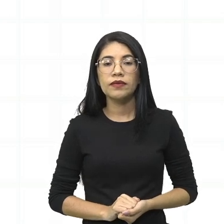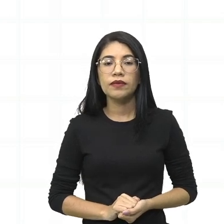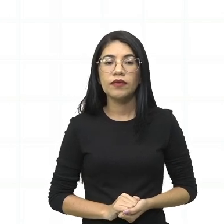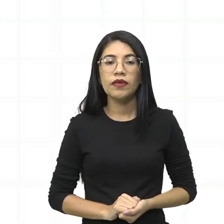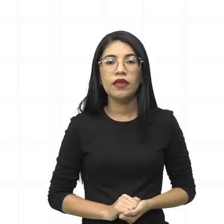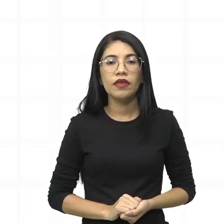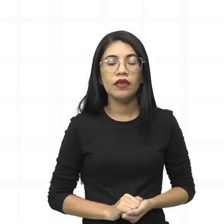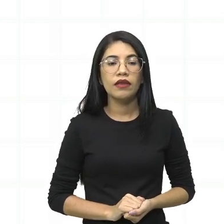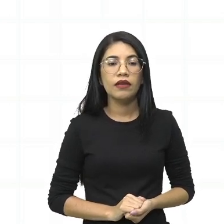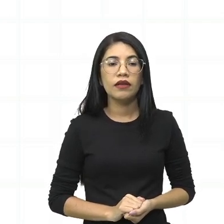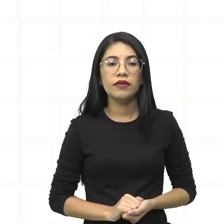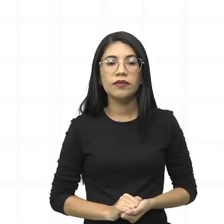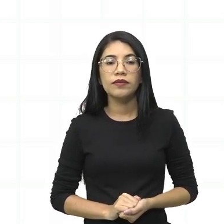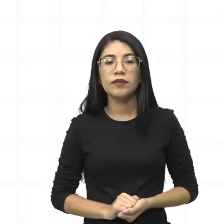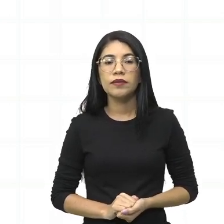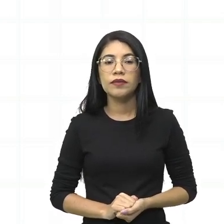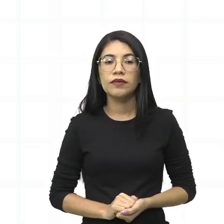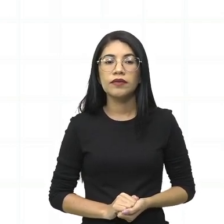Continuando,